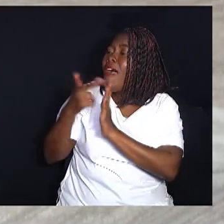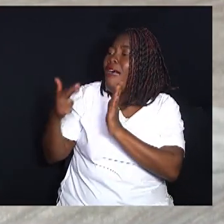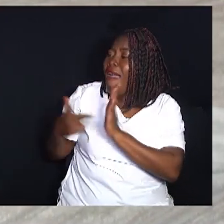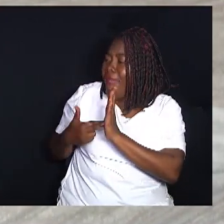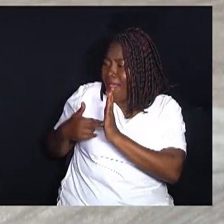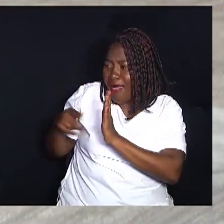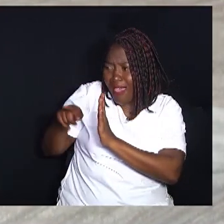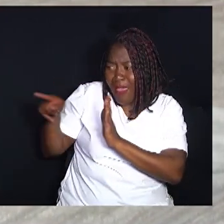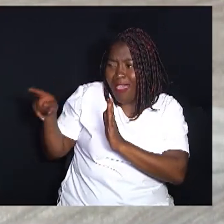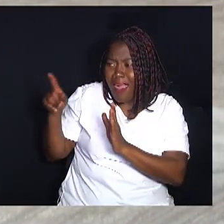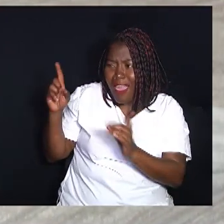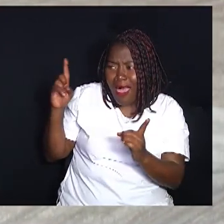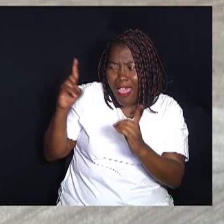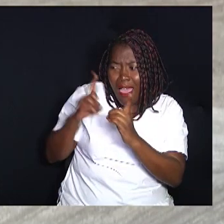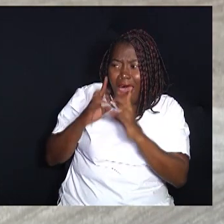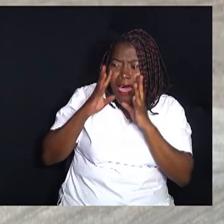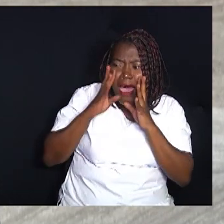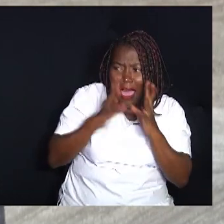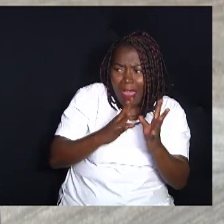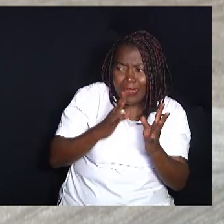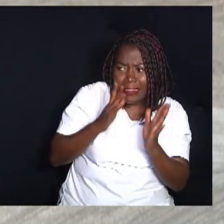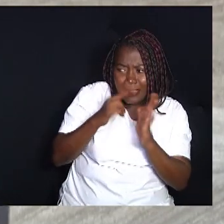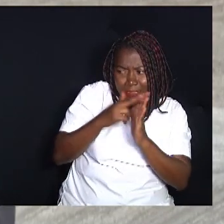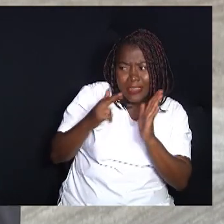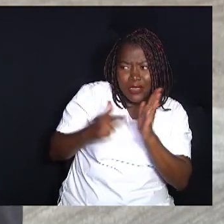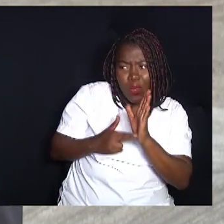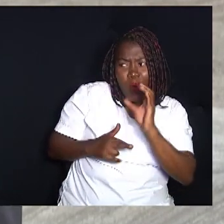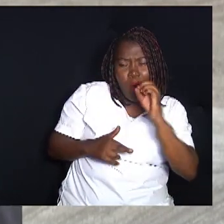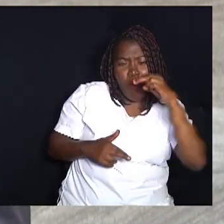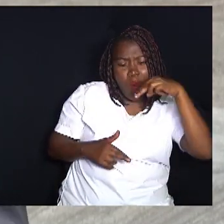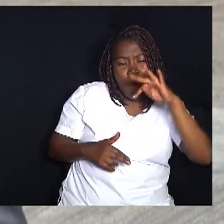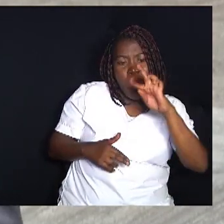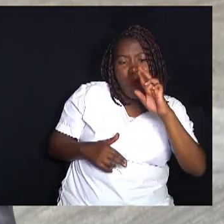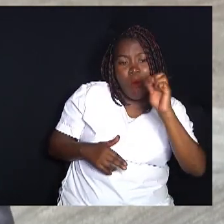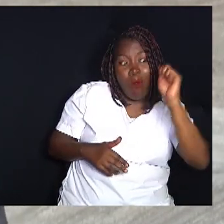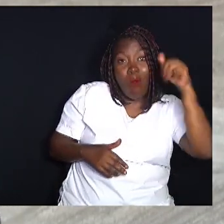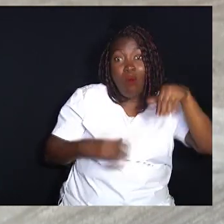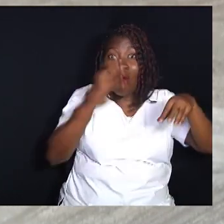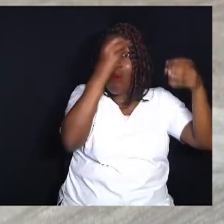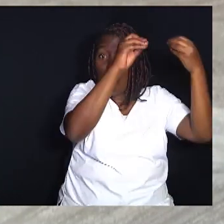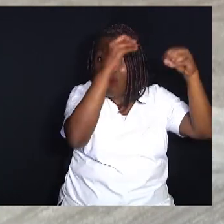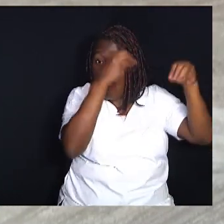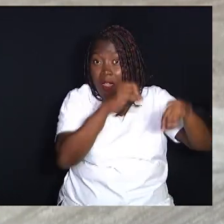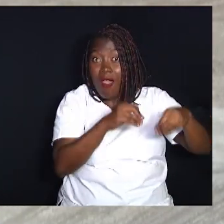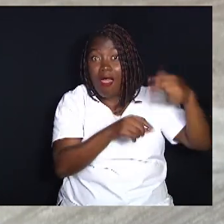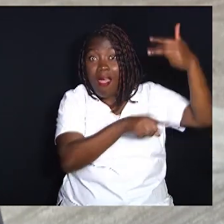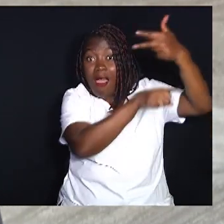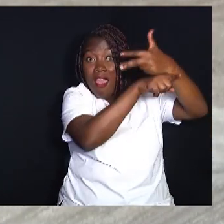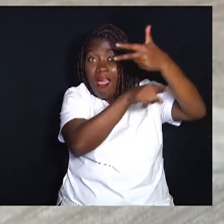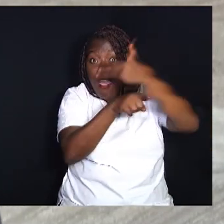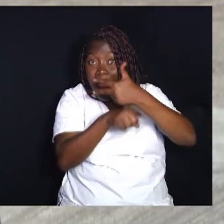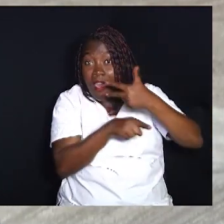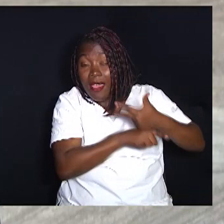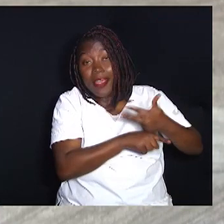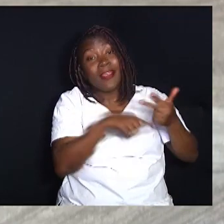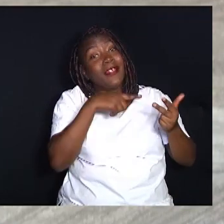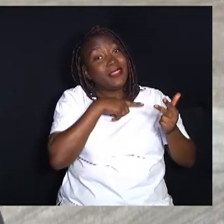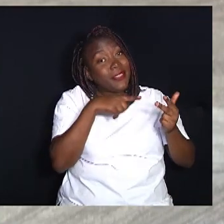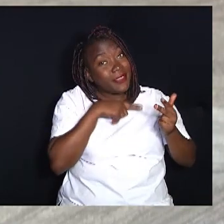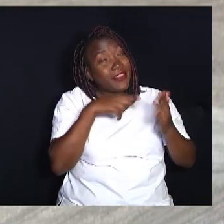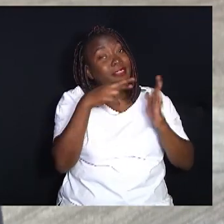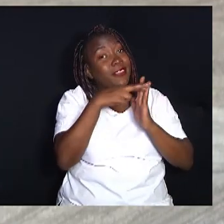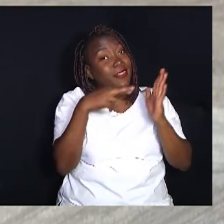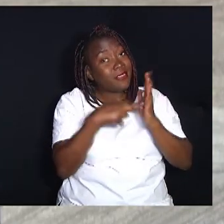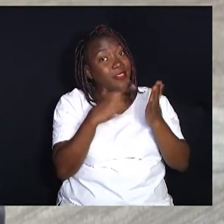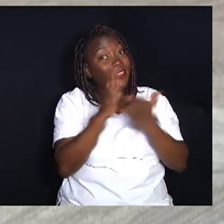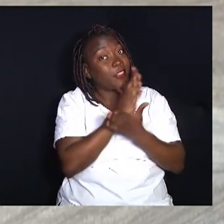do CONTRAN, que é o Conselho Nacional de Trânsito, para a implantação do radar. Existem alguns critérios, algumas regras. O radar